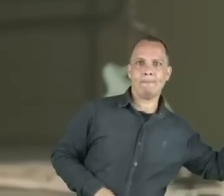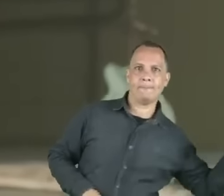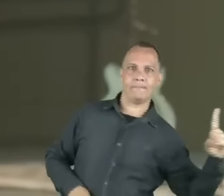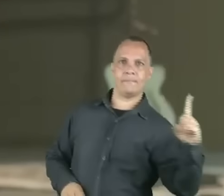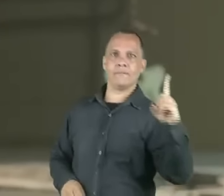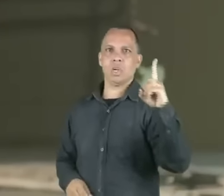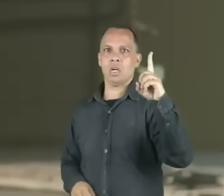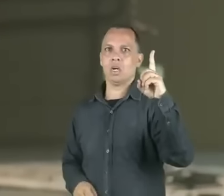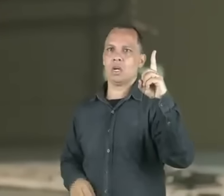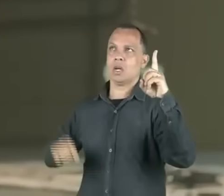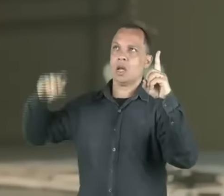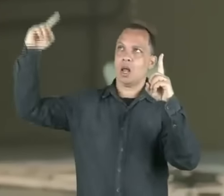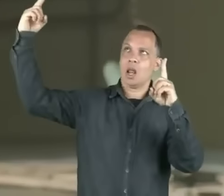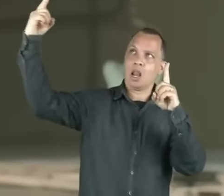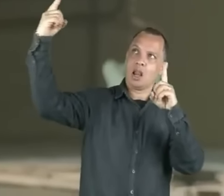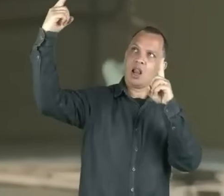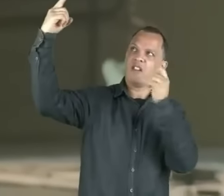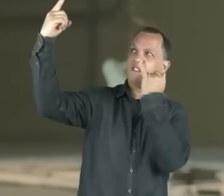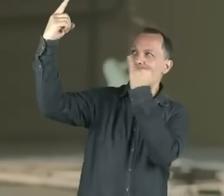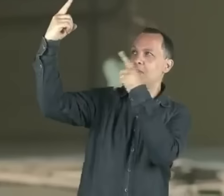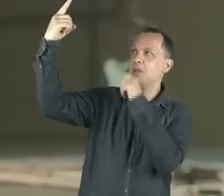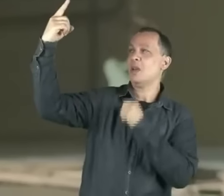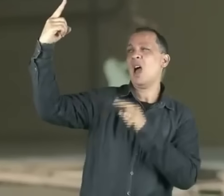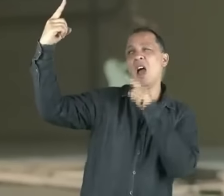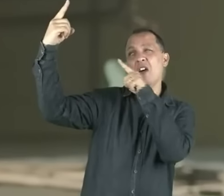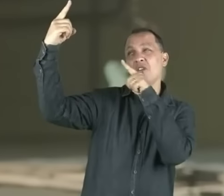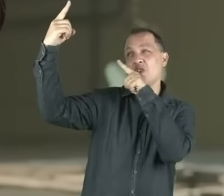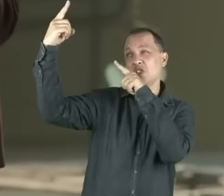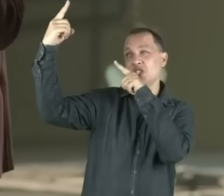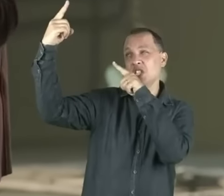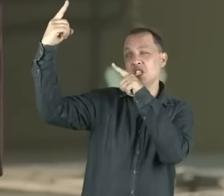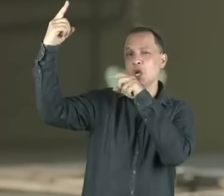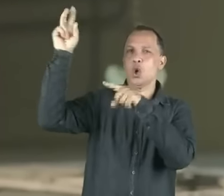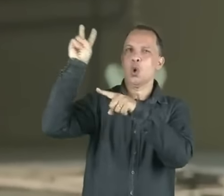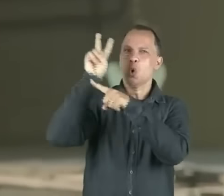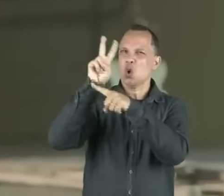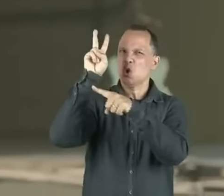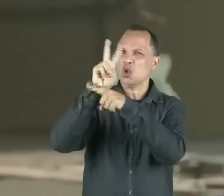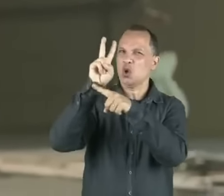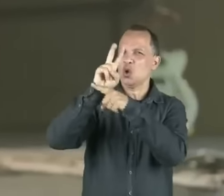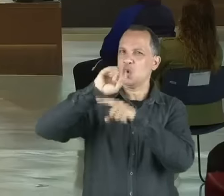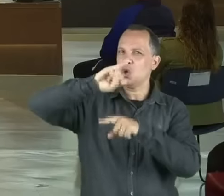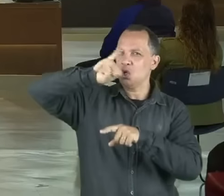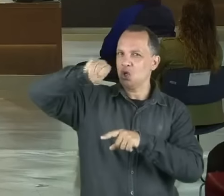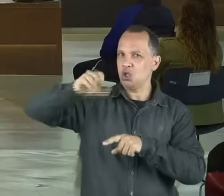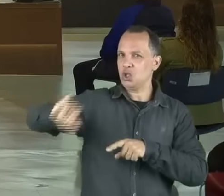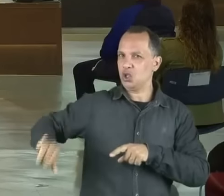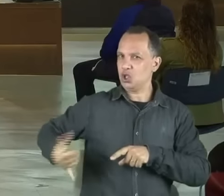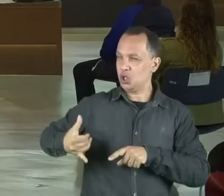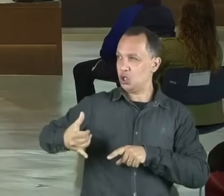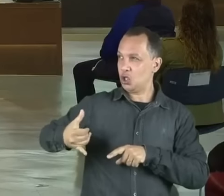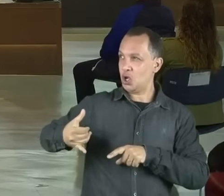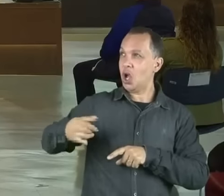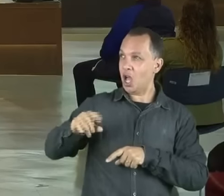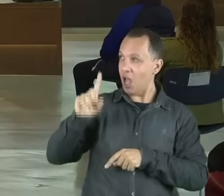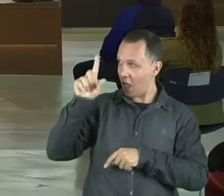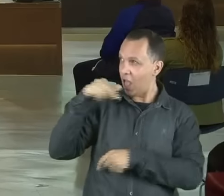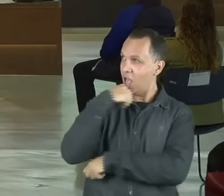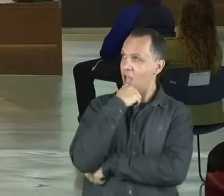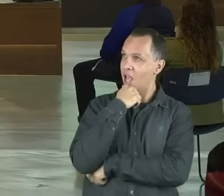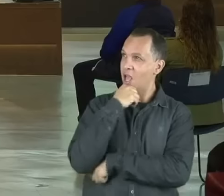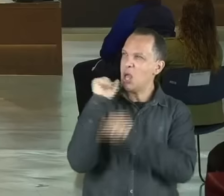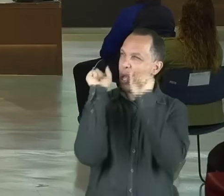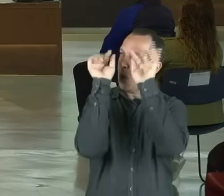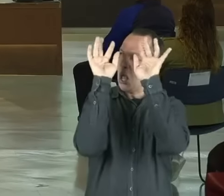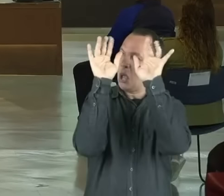tudo que é bom tira essas coisas que o Senhor deu para ele para ver se ele não vai pelas formar se ele não vai te abandonar se ele não